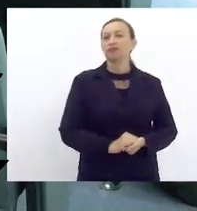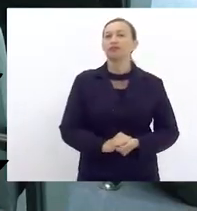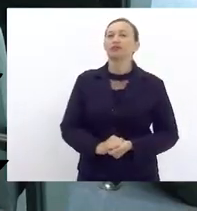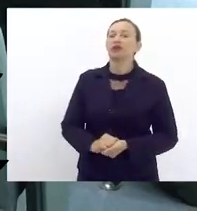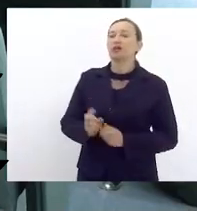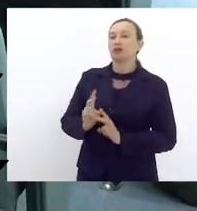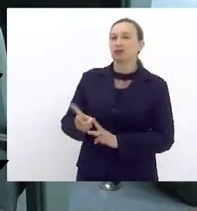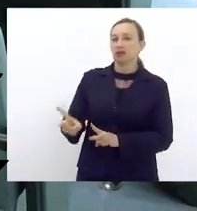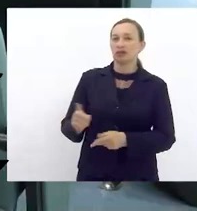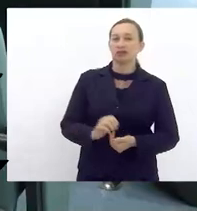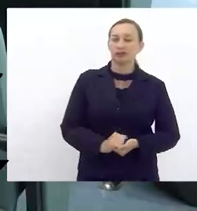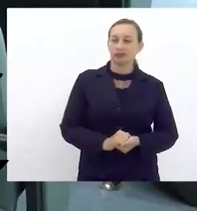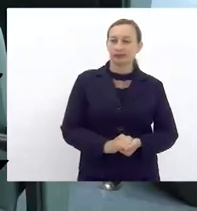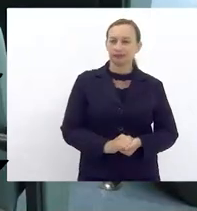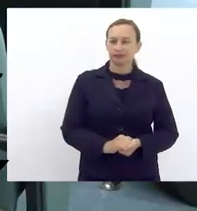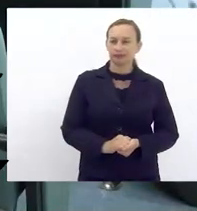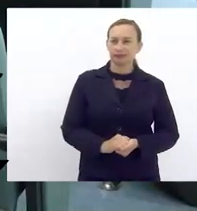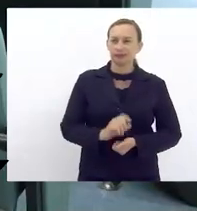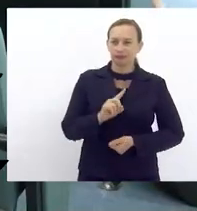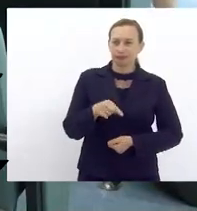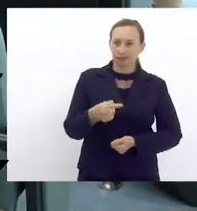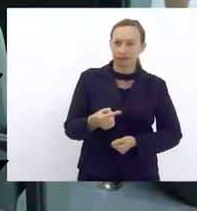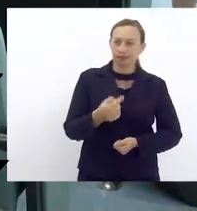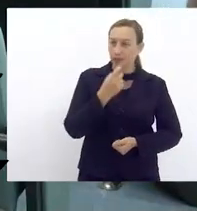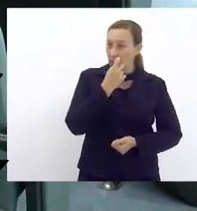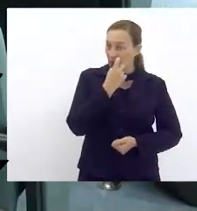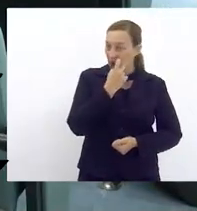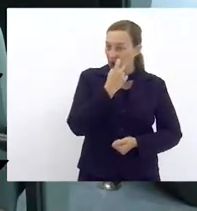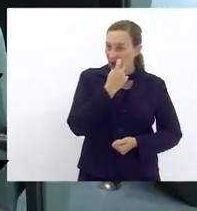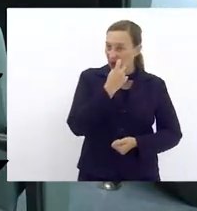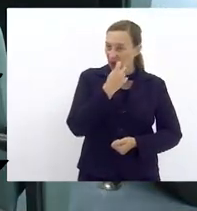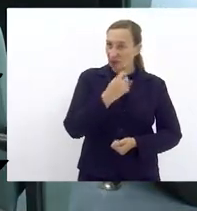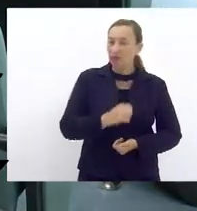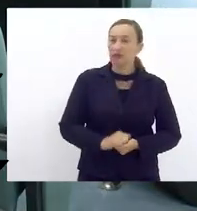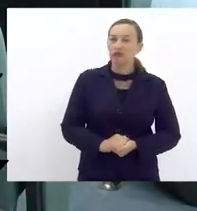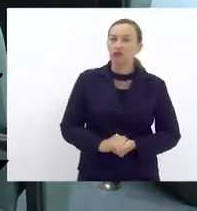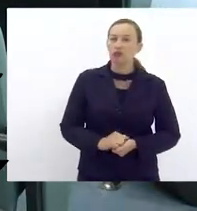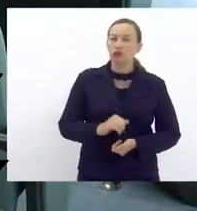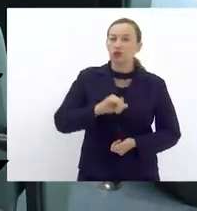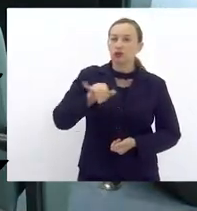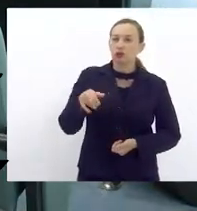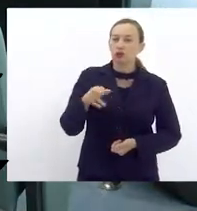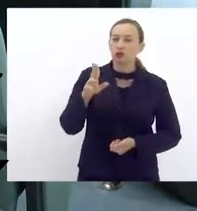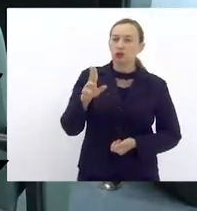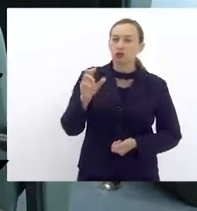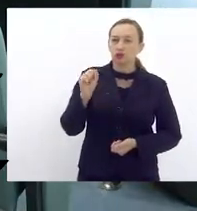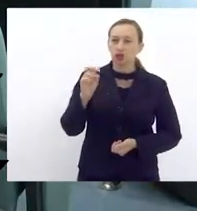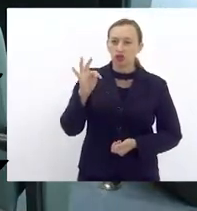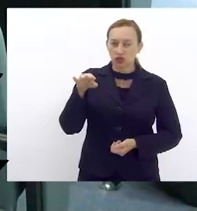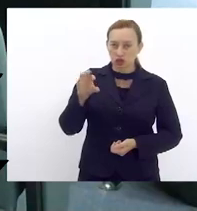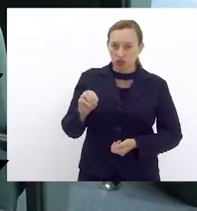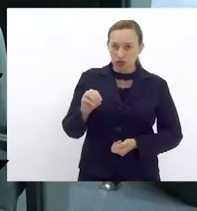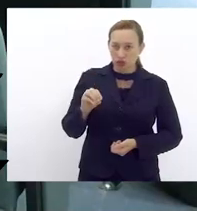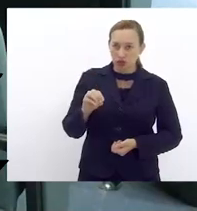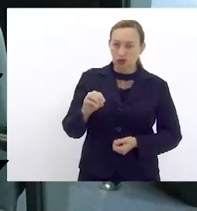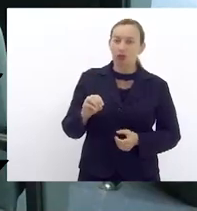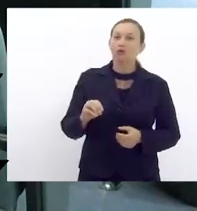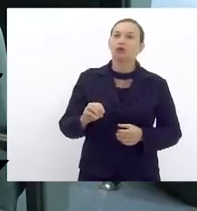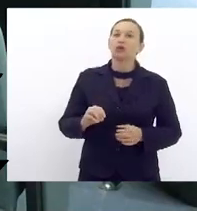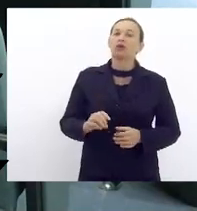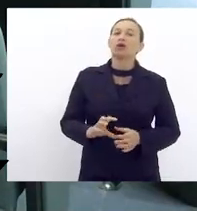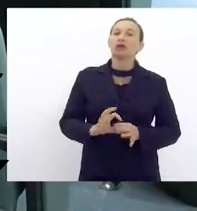dar sequência o próximo é o nosso é o Justino que é o superintendente da promoção de liberdade